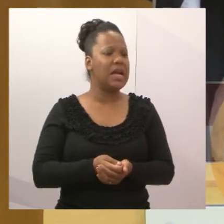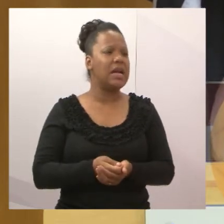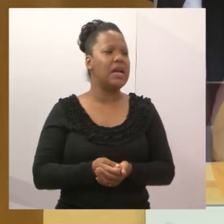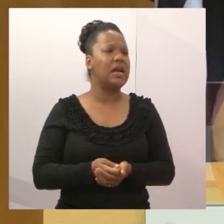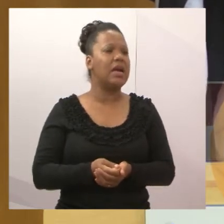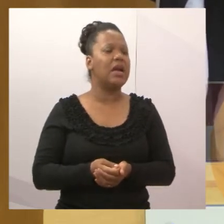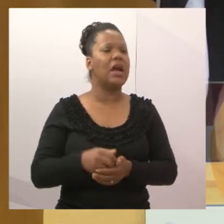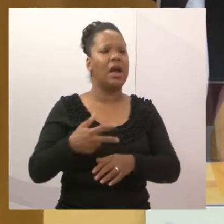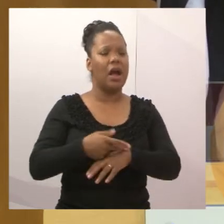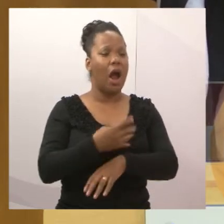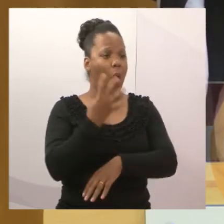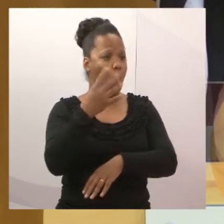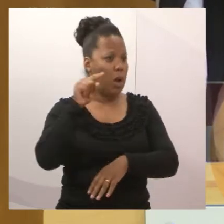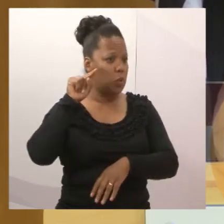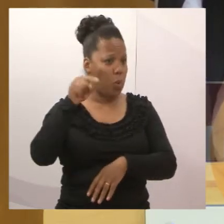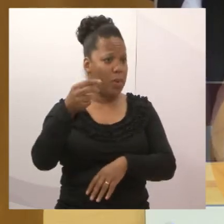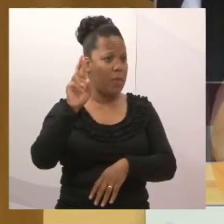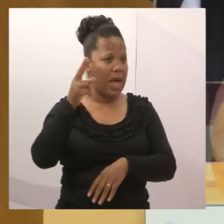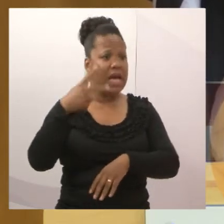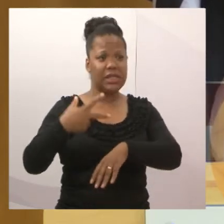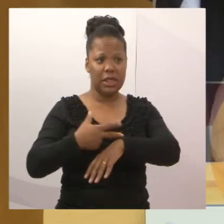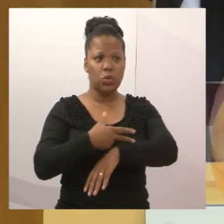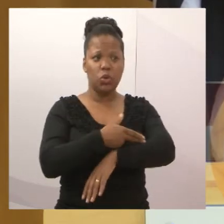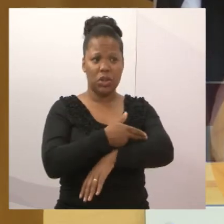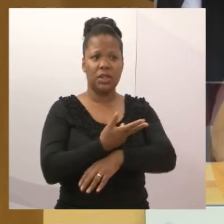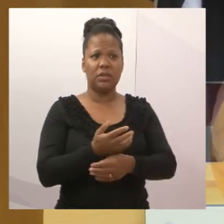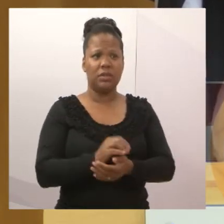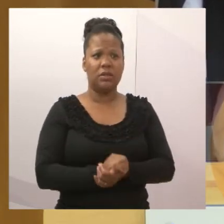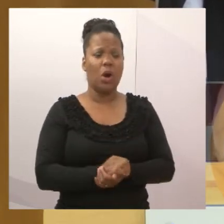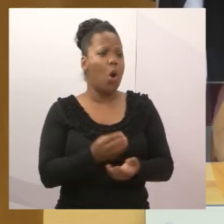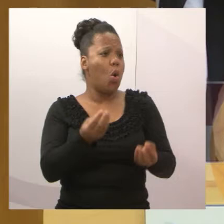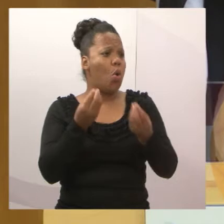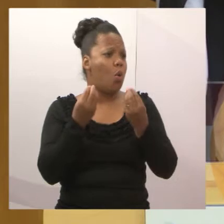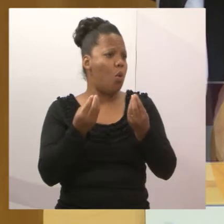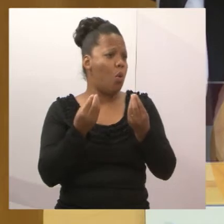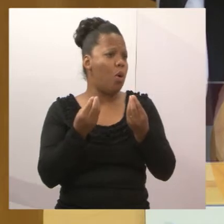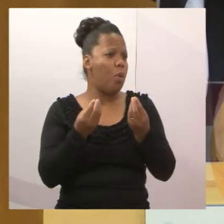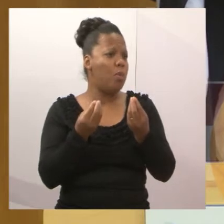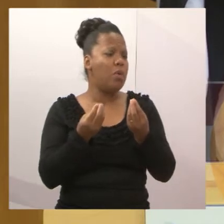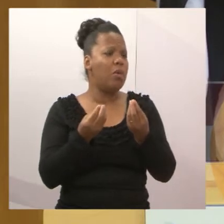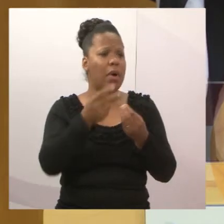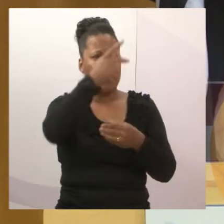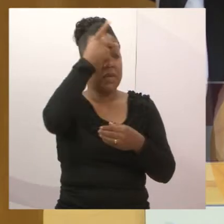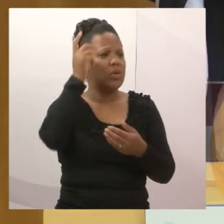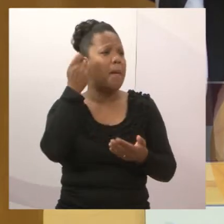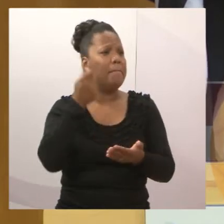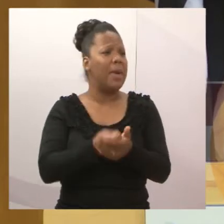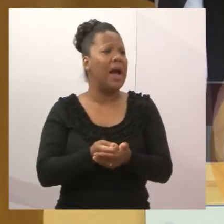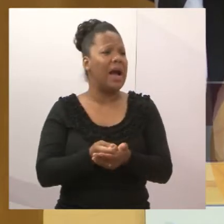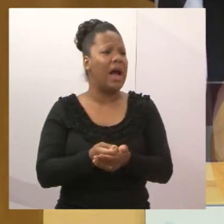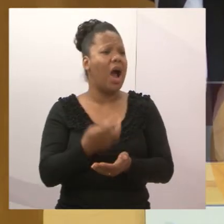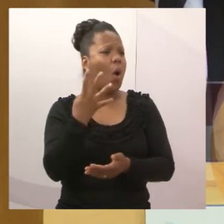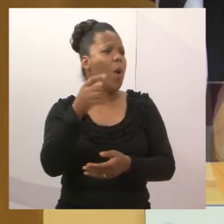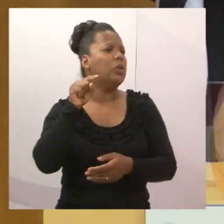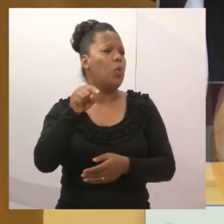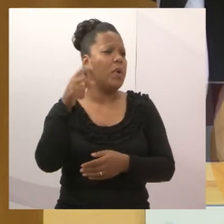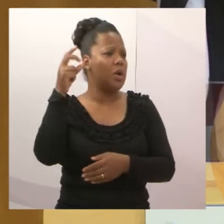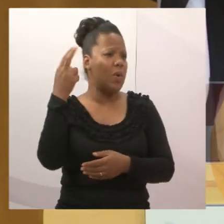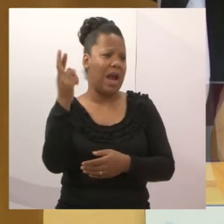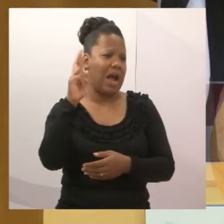voluntária. R$4.000 a cirurgia do animal. Como é que uma pessoa vai pagar R$4.000 de uma cirurgia do animal? É